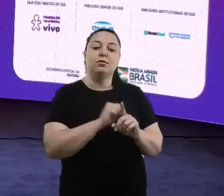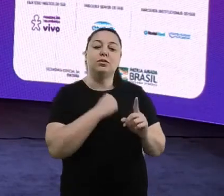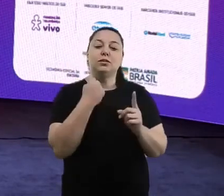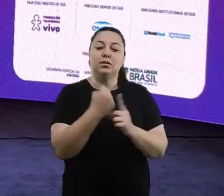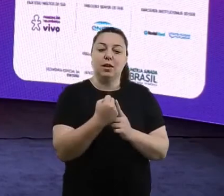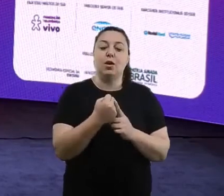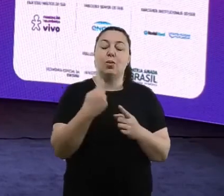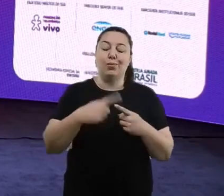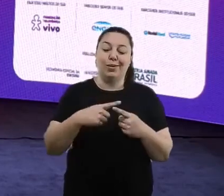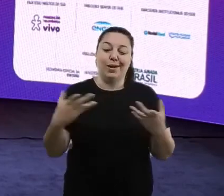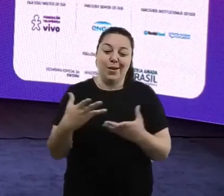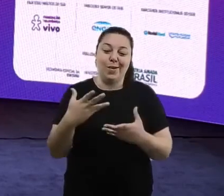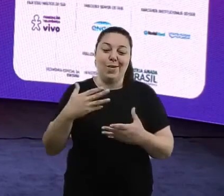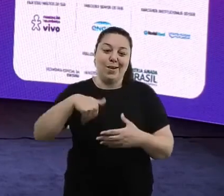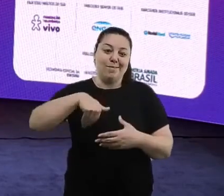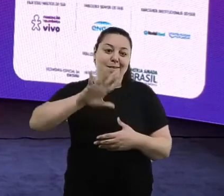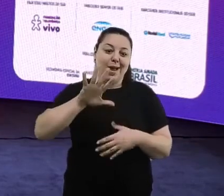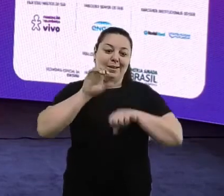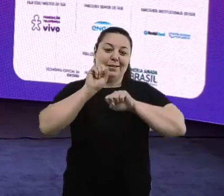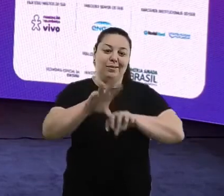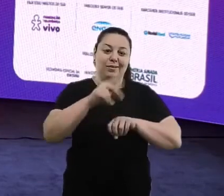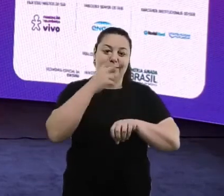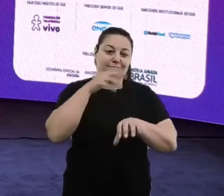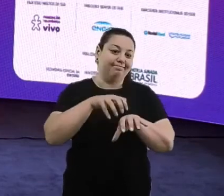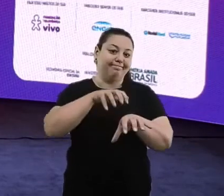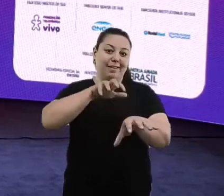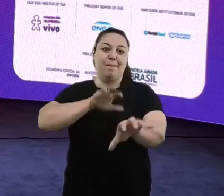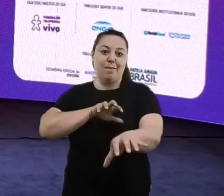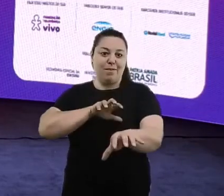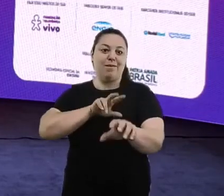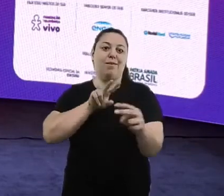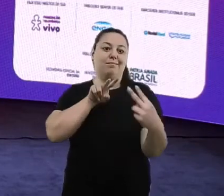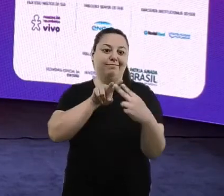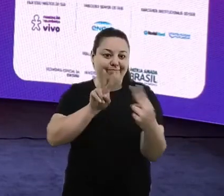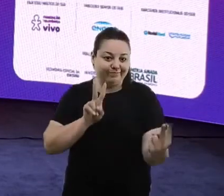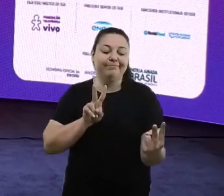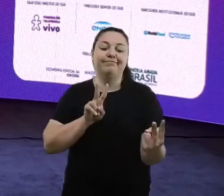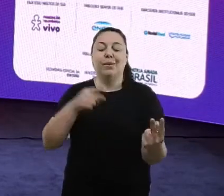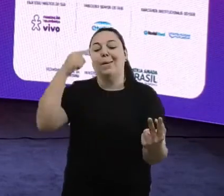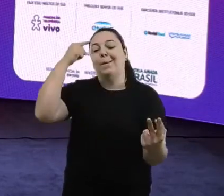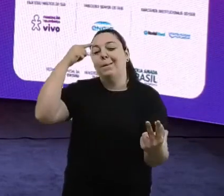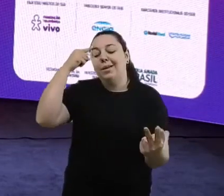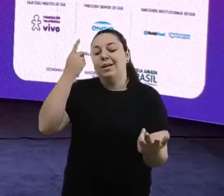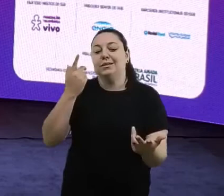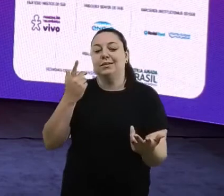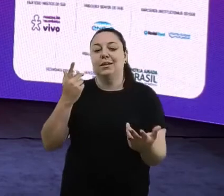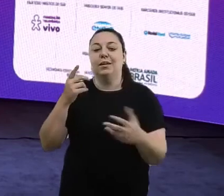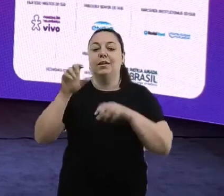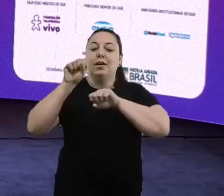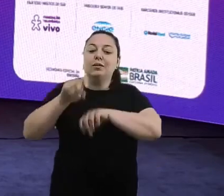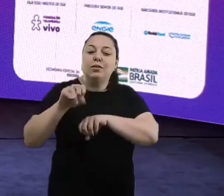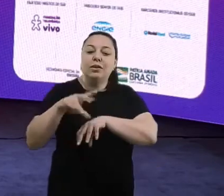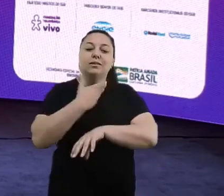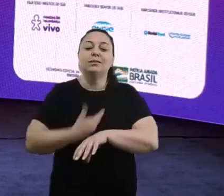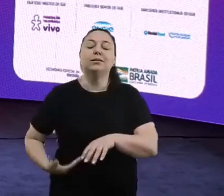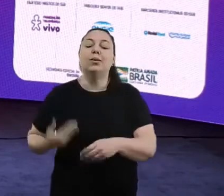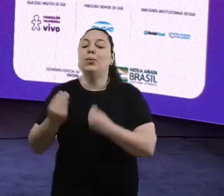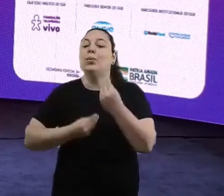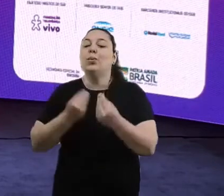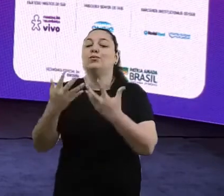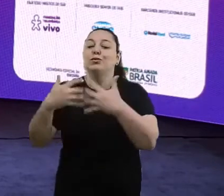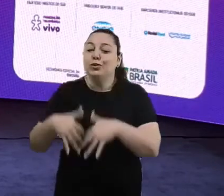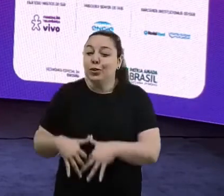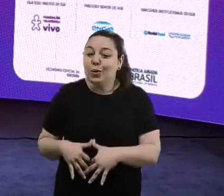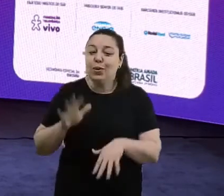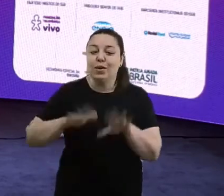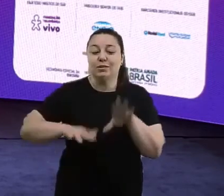remota, né? Imagina para a educação pública, quais são os impactos dos estudantes que estão remotos e não têm, às vezes, acesso à tecnologia para